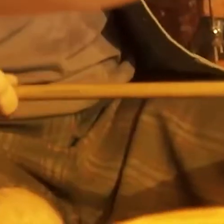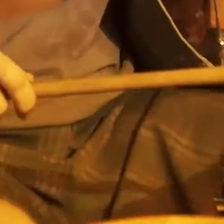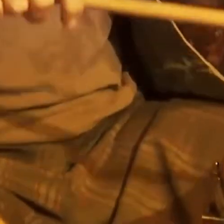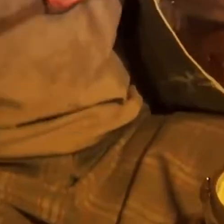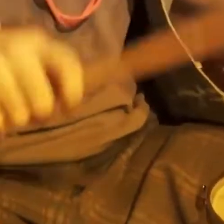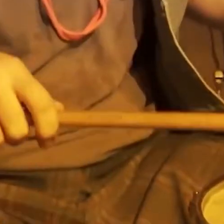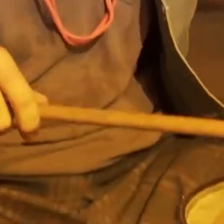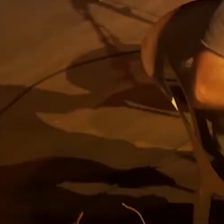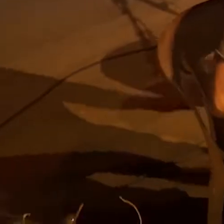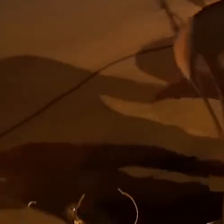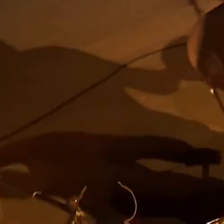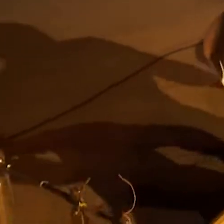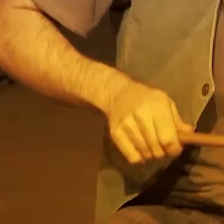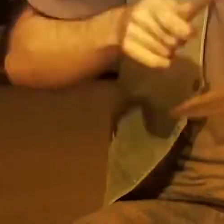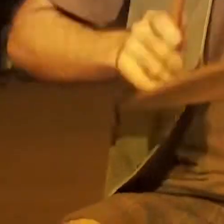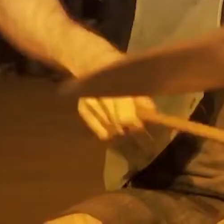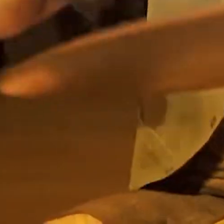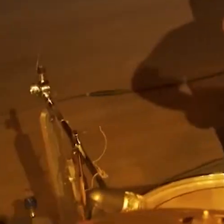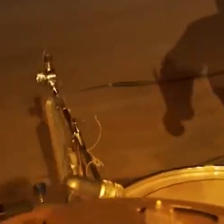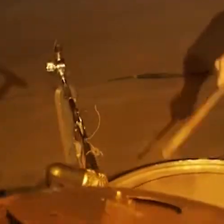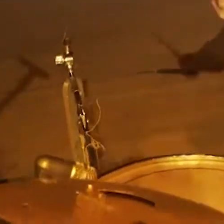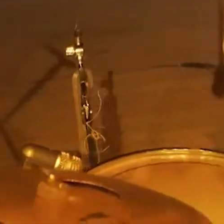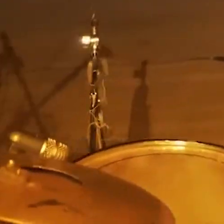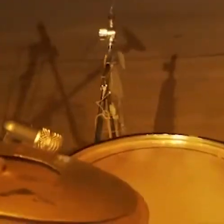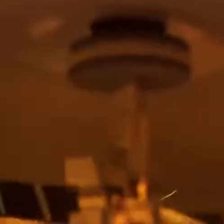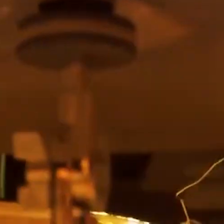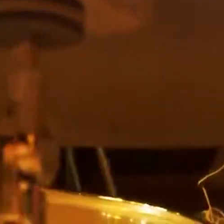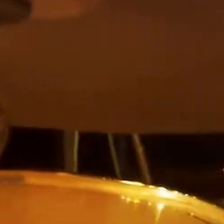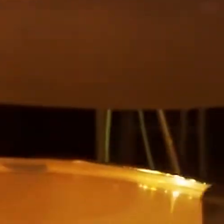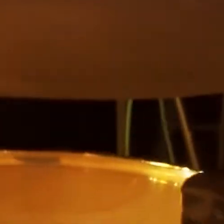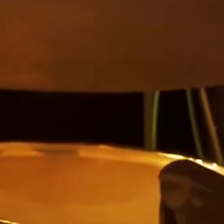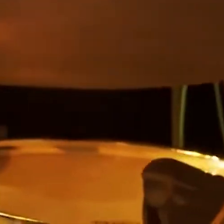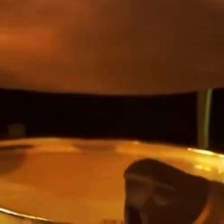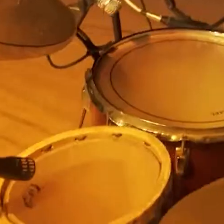mas sou em pleno Goiás.